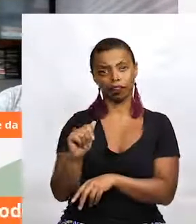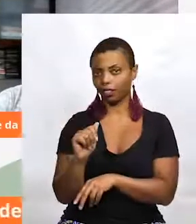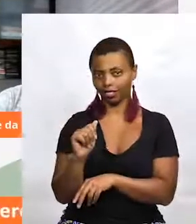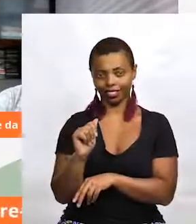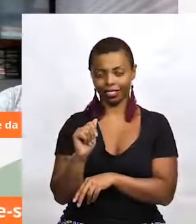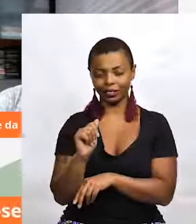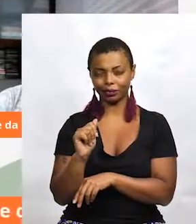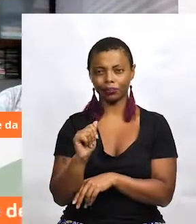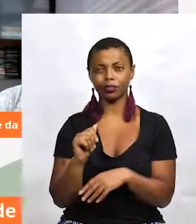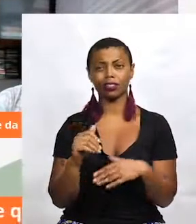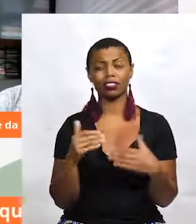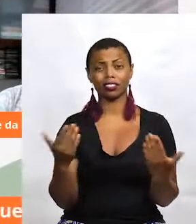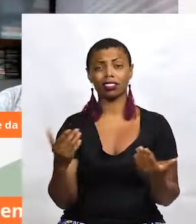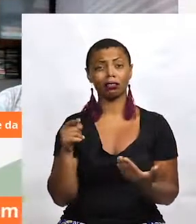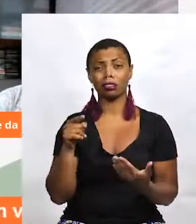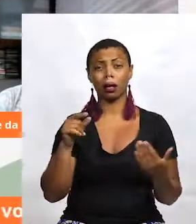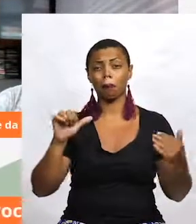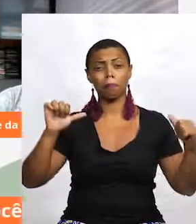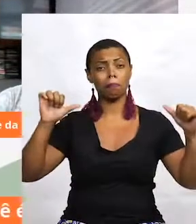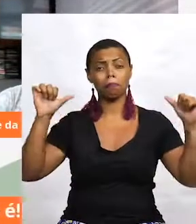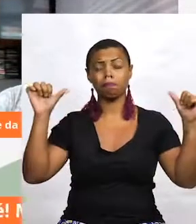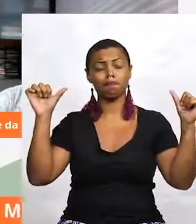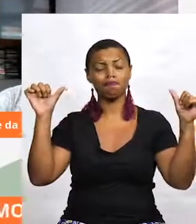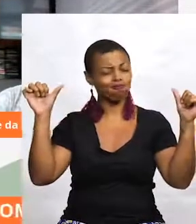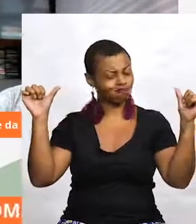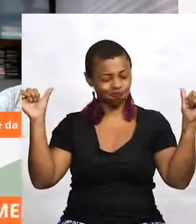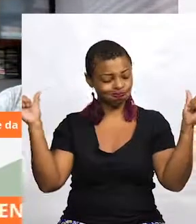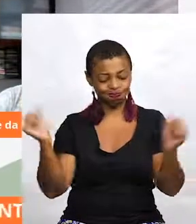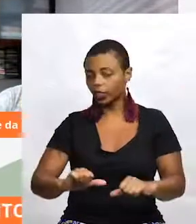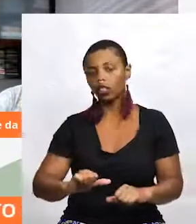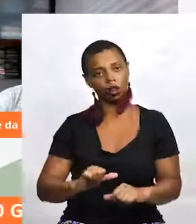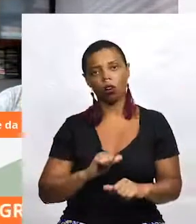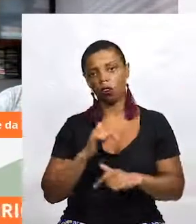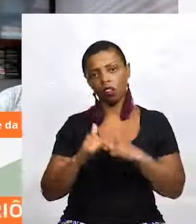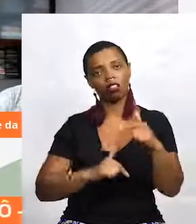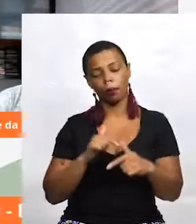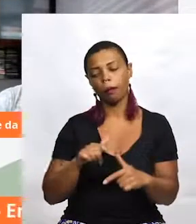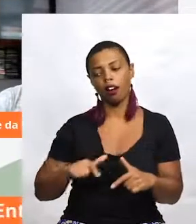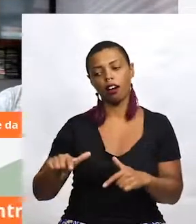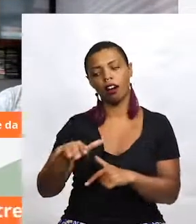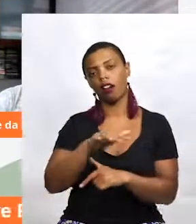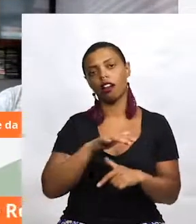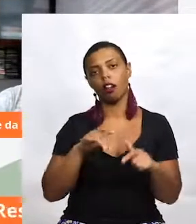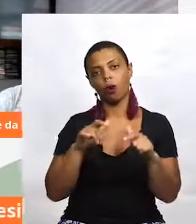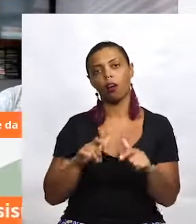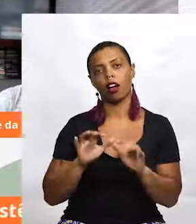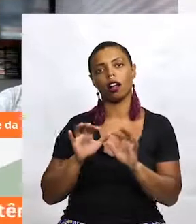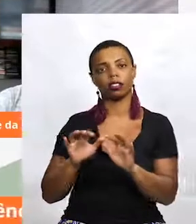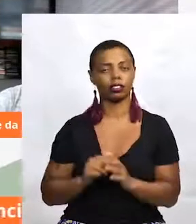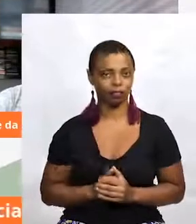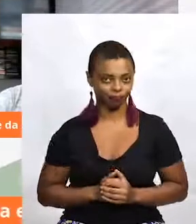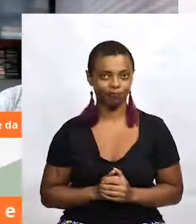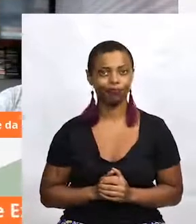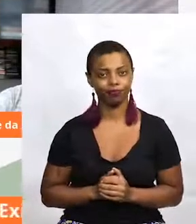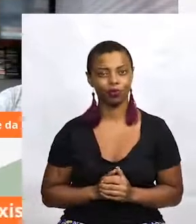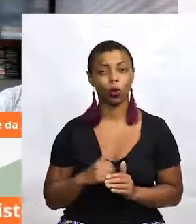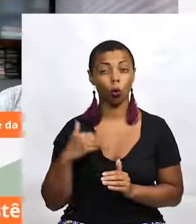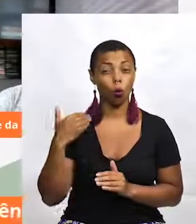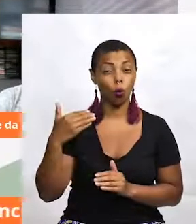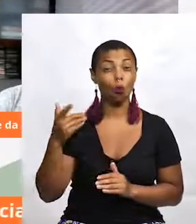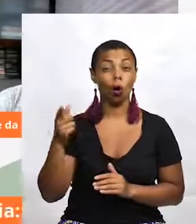é a pior coisa trabalhar nesses lugares. Quando eles tiveram a oportunidade, eles